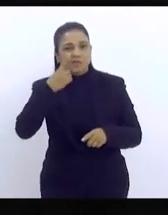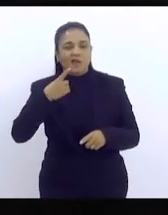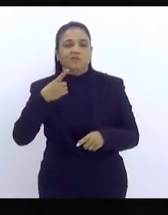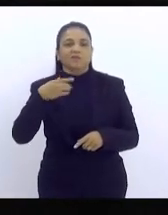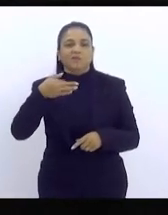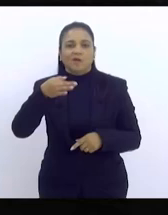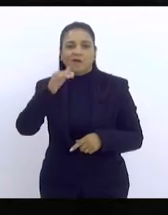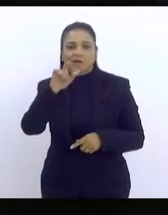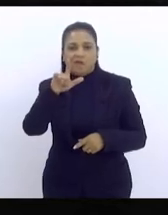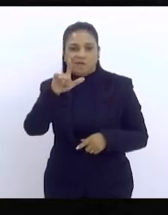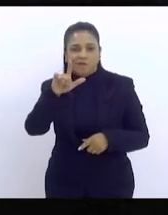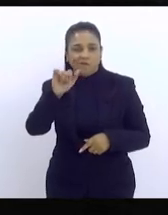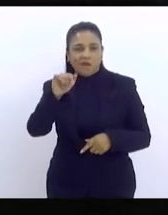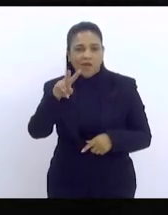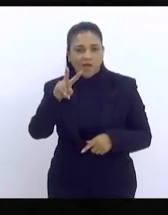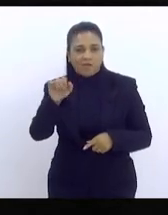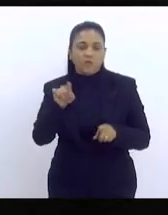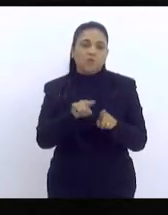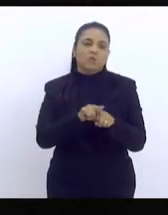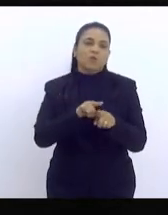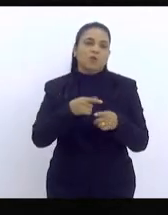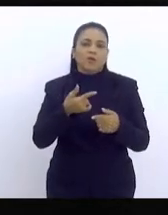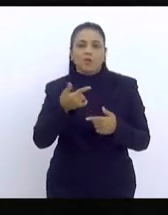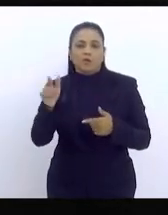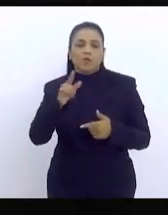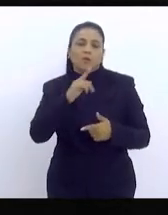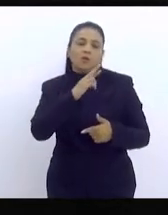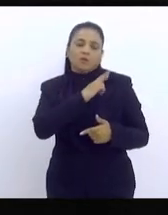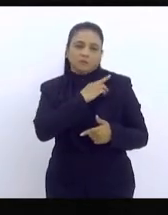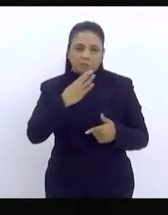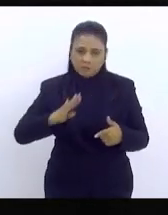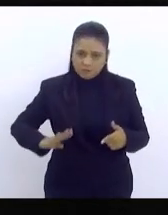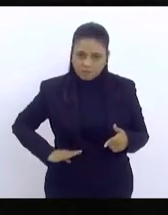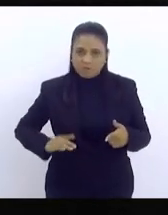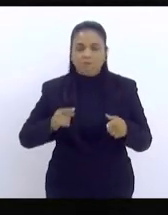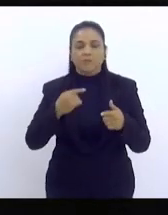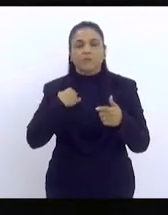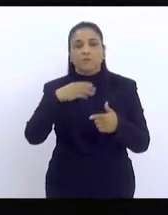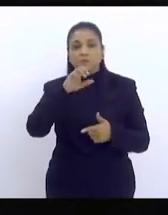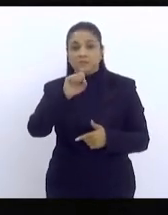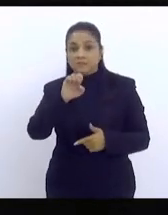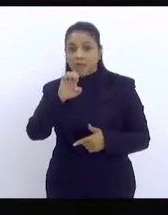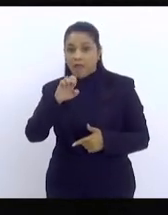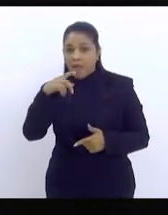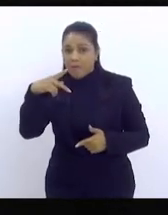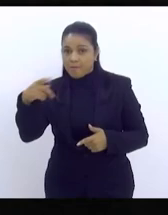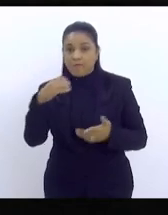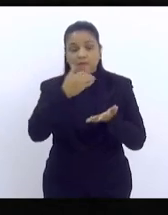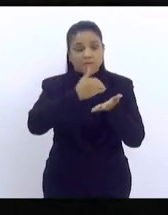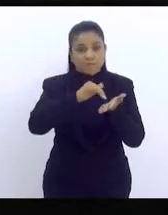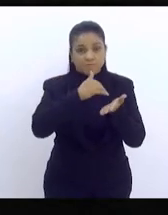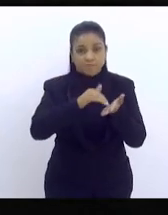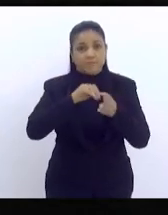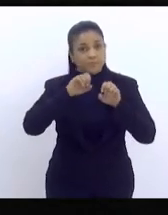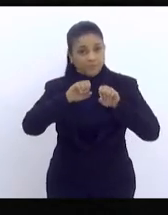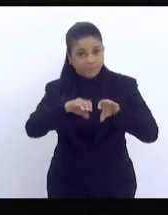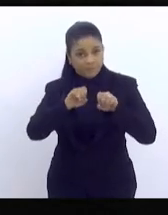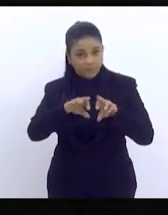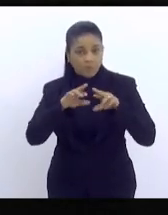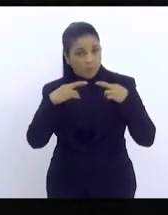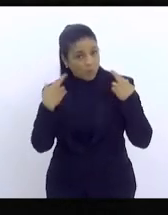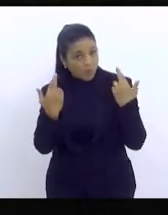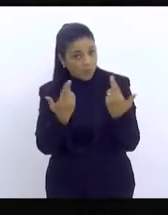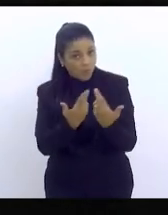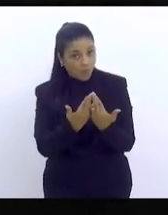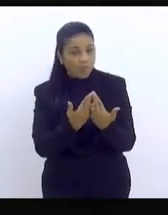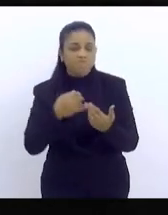e o presidente Bacelar uma reunião com o CEP e com a secretaria de educação é uma foi uma